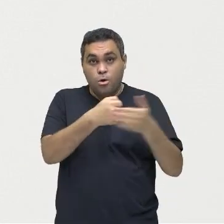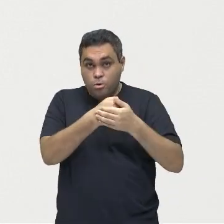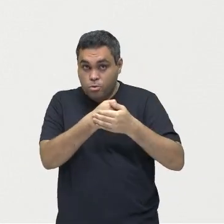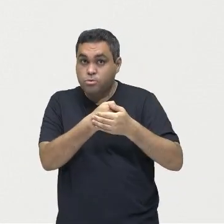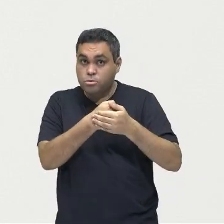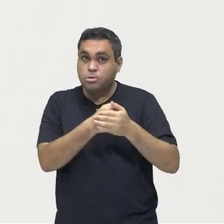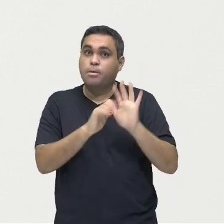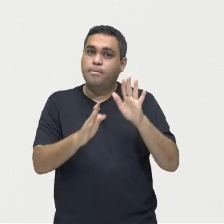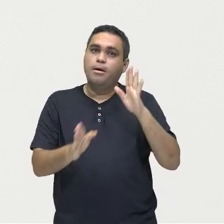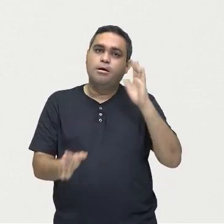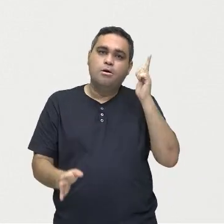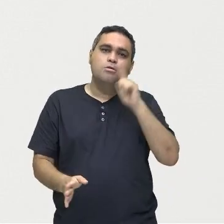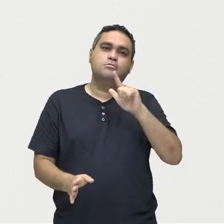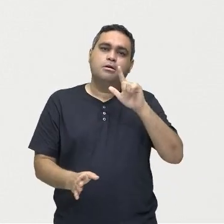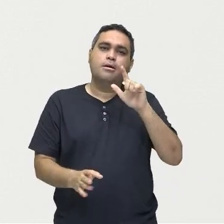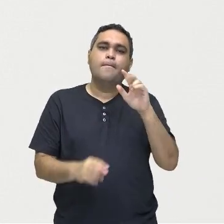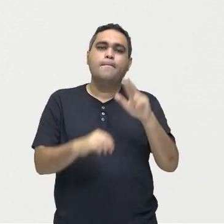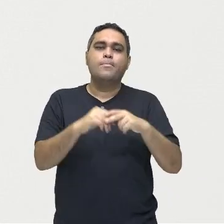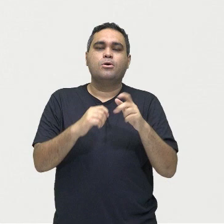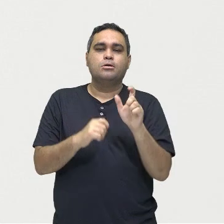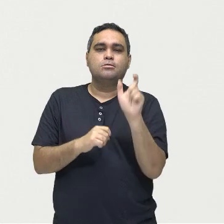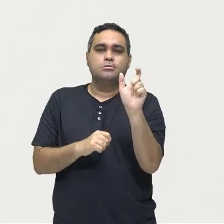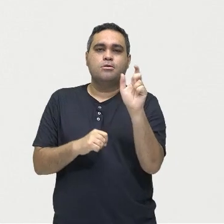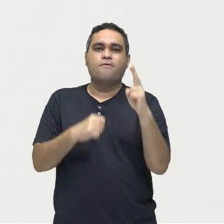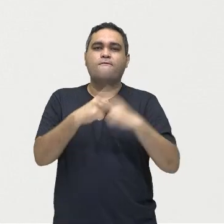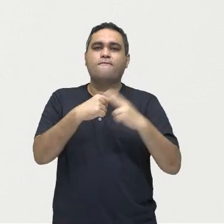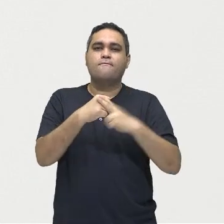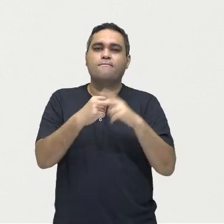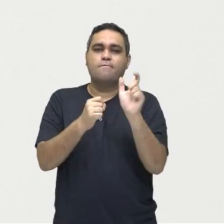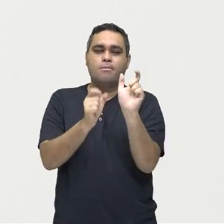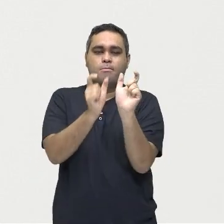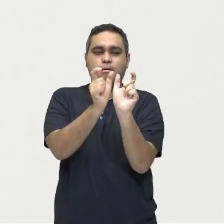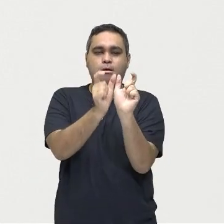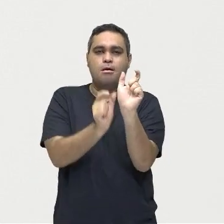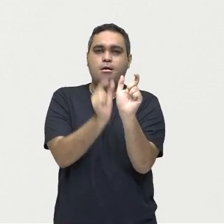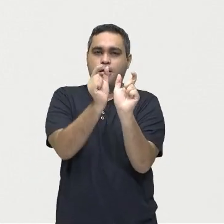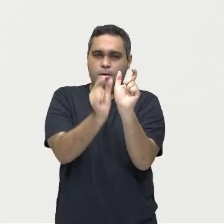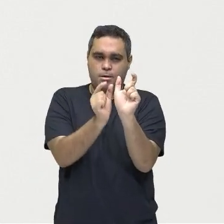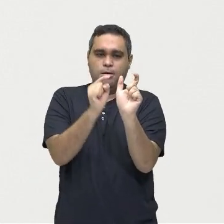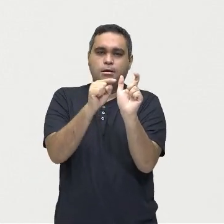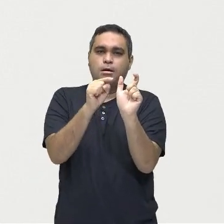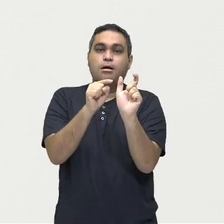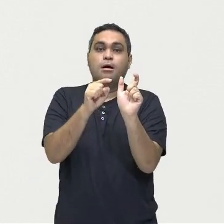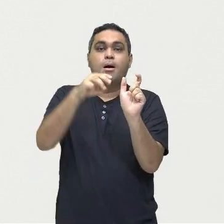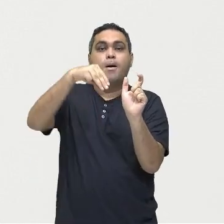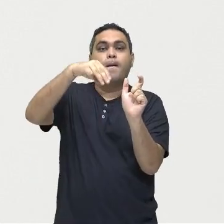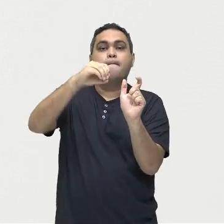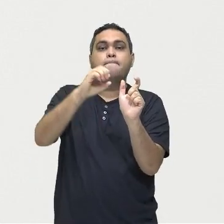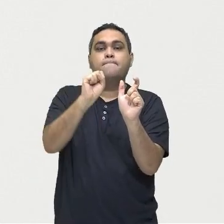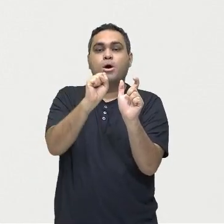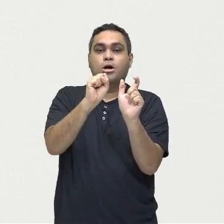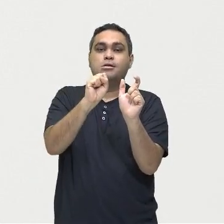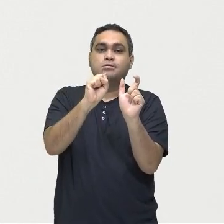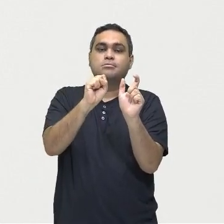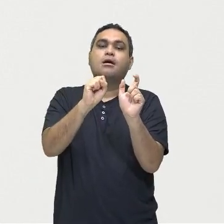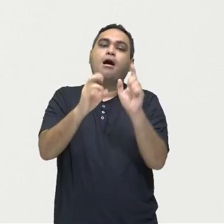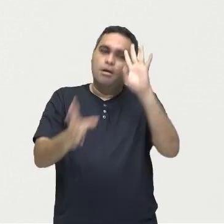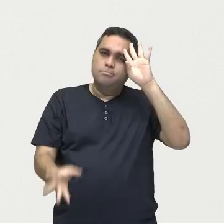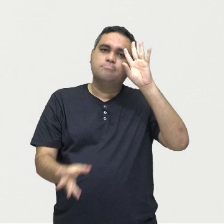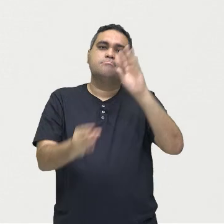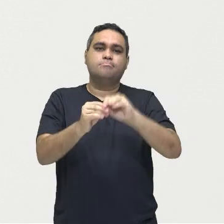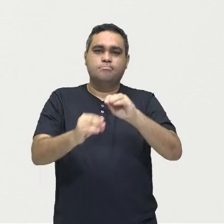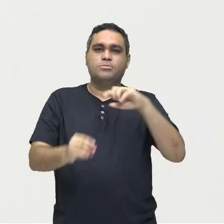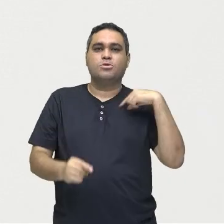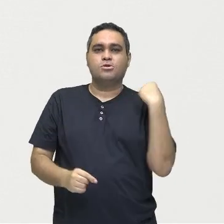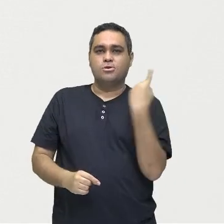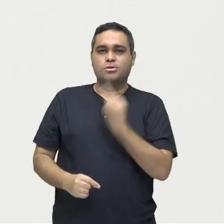consegue identificar por meio da desinência verbal, né, que é esse finalzinho aqui do verbo.